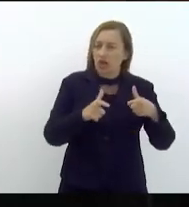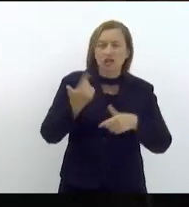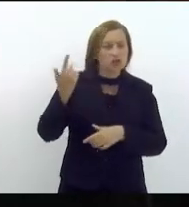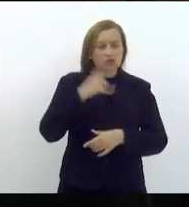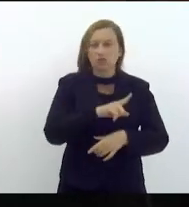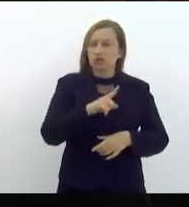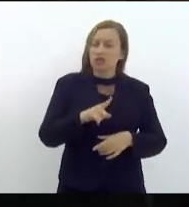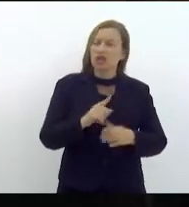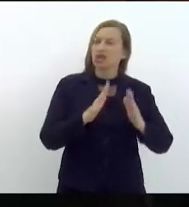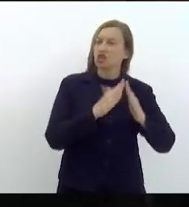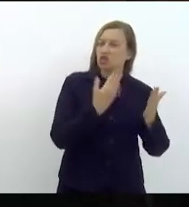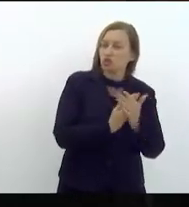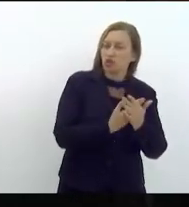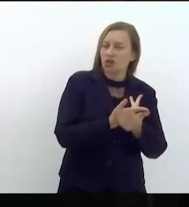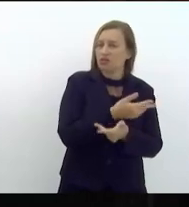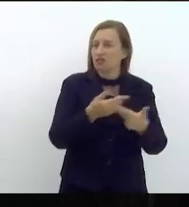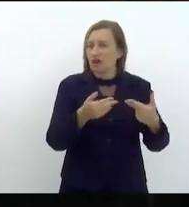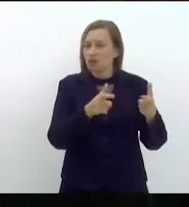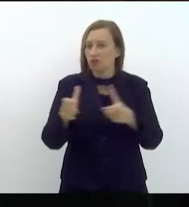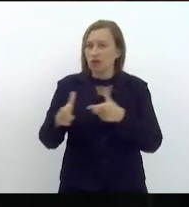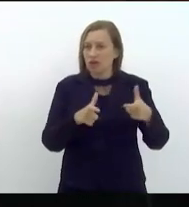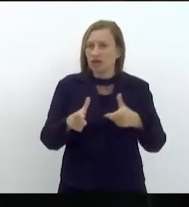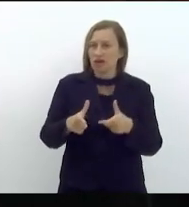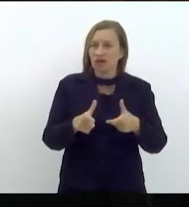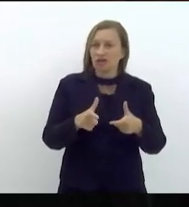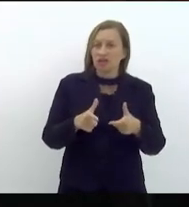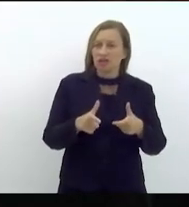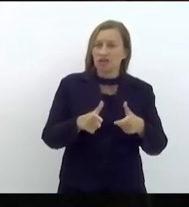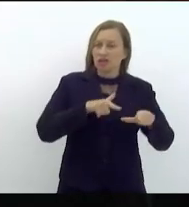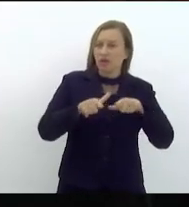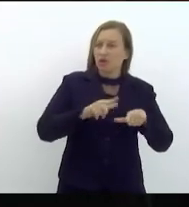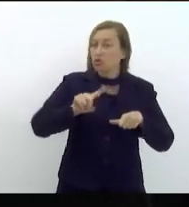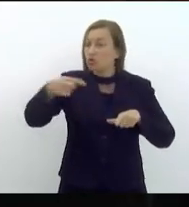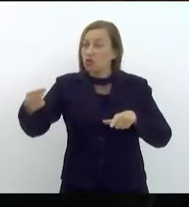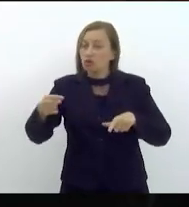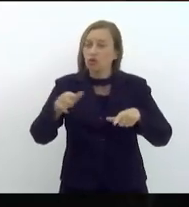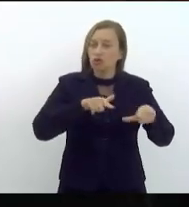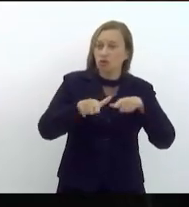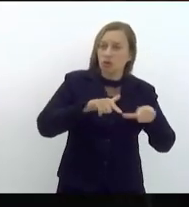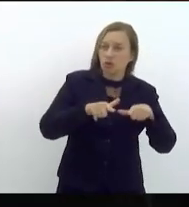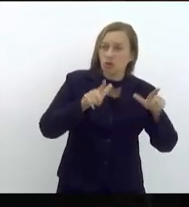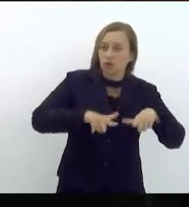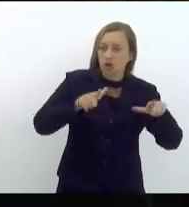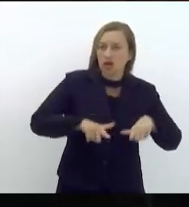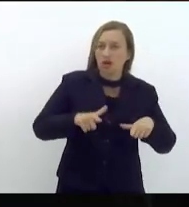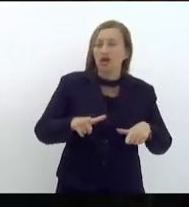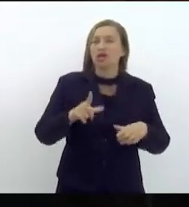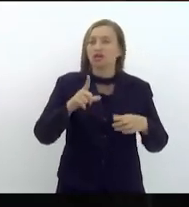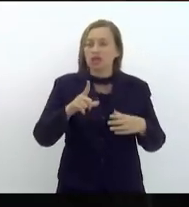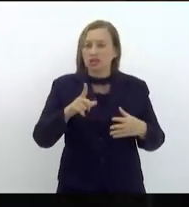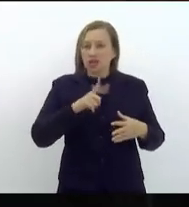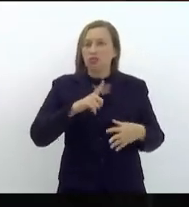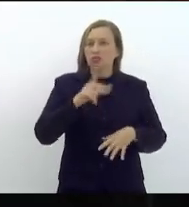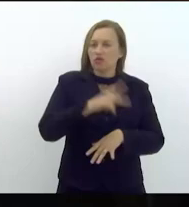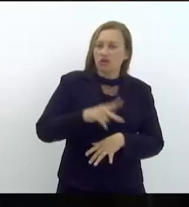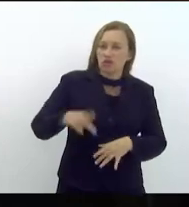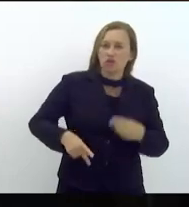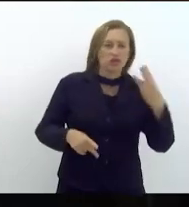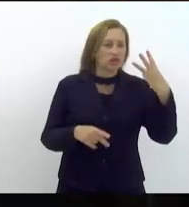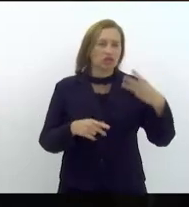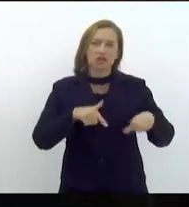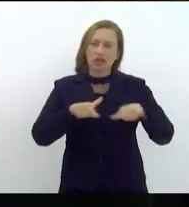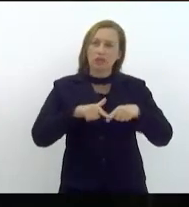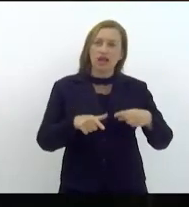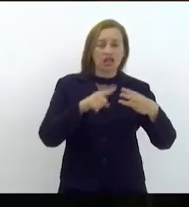rede particular ou tem outra matrícula pública ele vai ter que fazer outras coisas eu conheço professor que além de dar aula em três escolas faz Uber no final do dia sabe